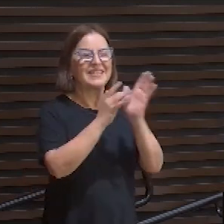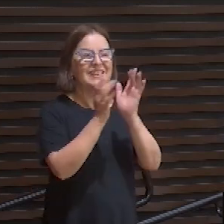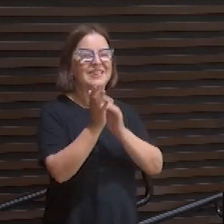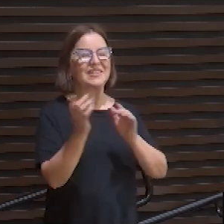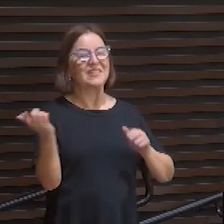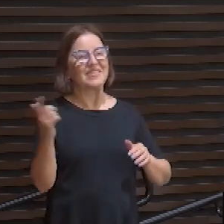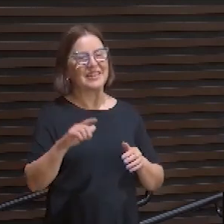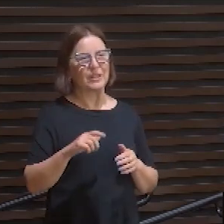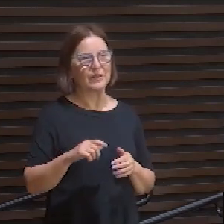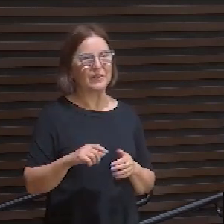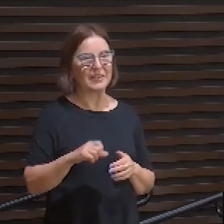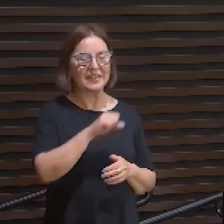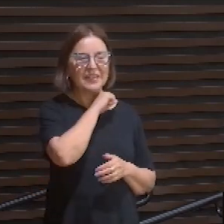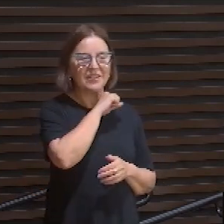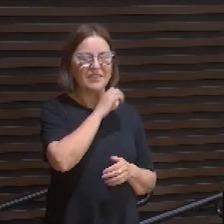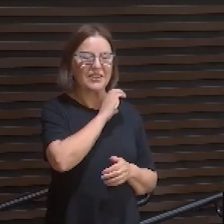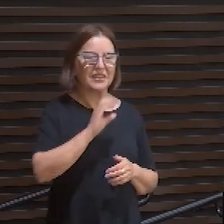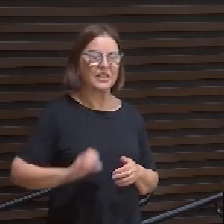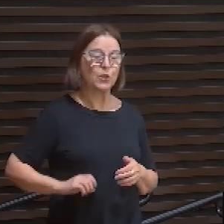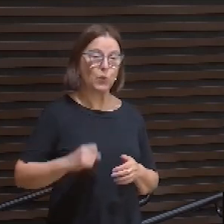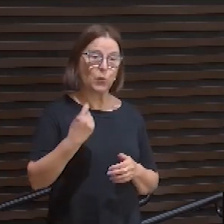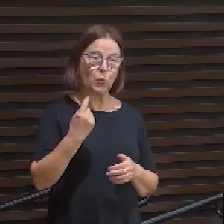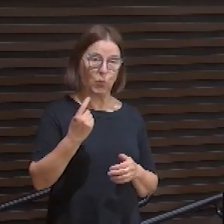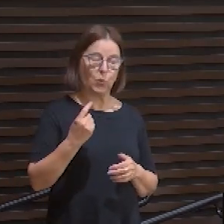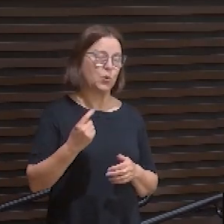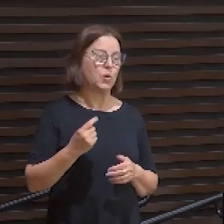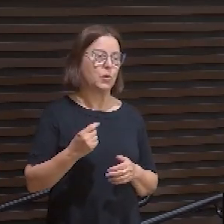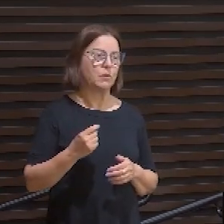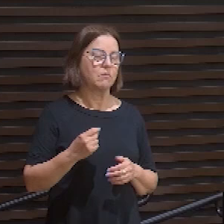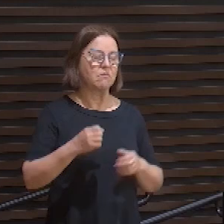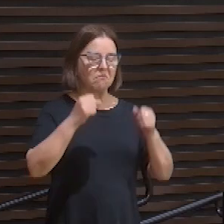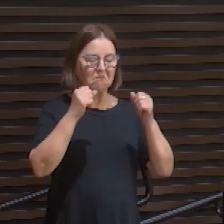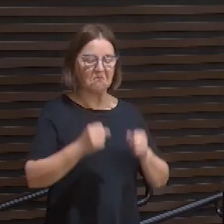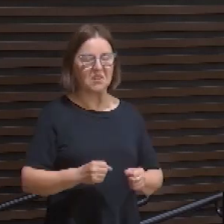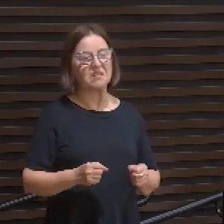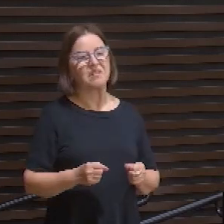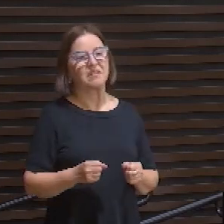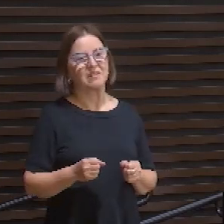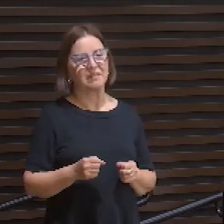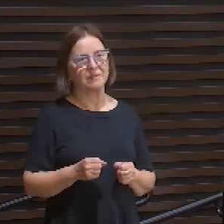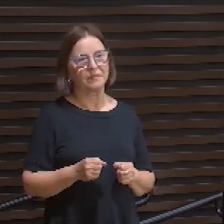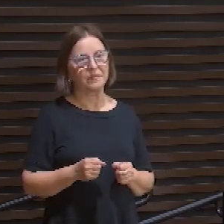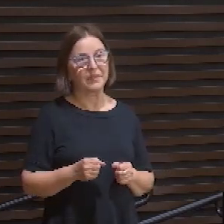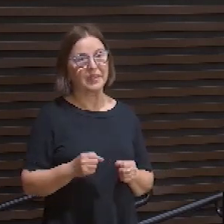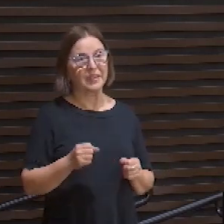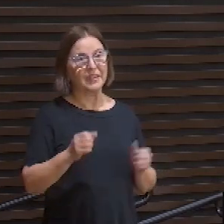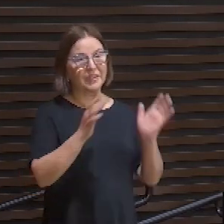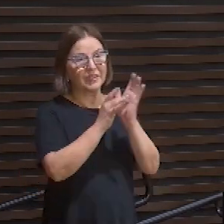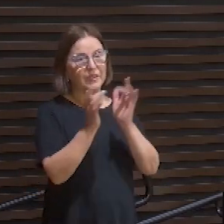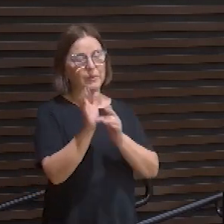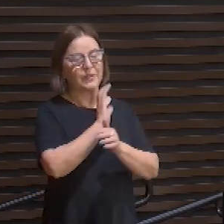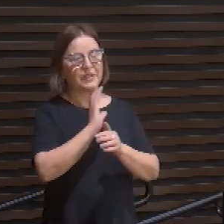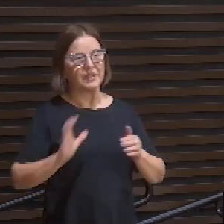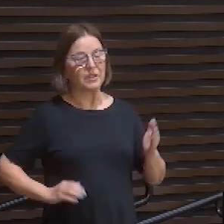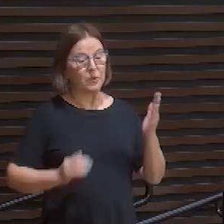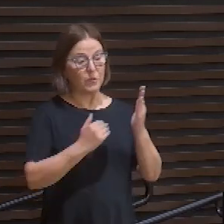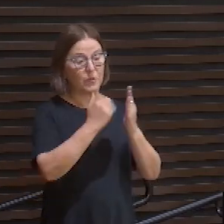é único e suficiente e eficaz. Jesus Cristo é o sumo sacerdote perfeito que